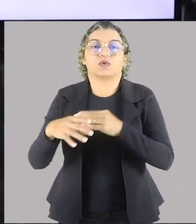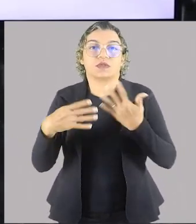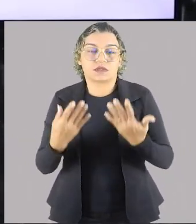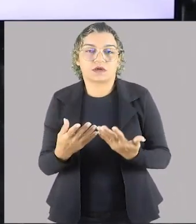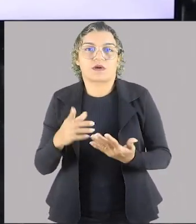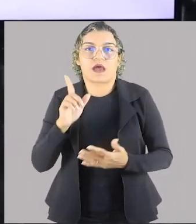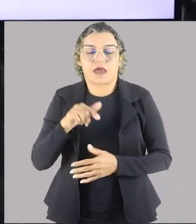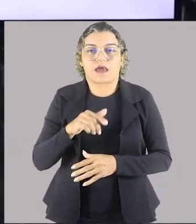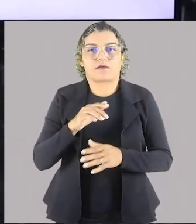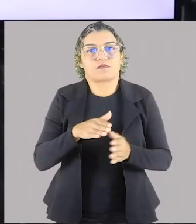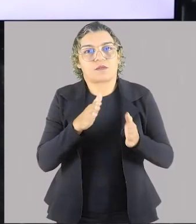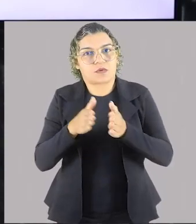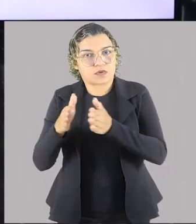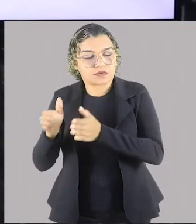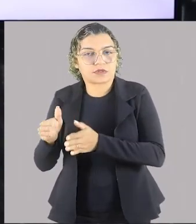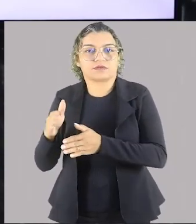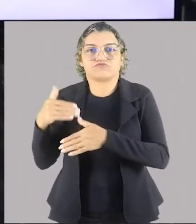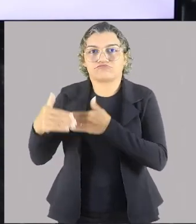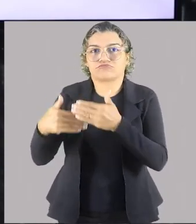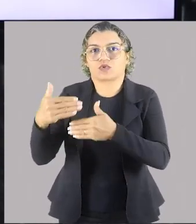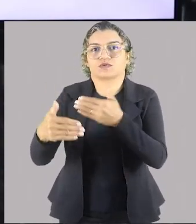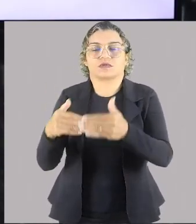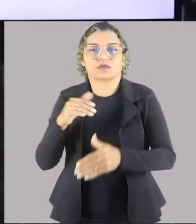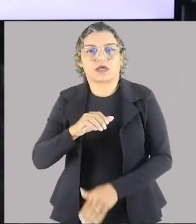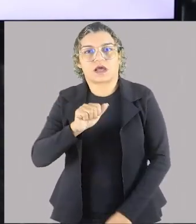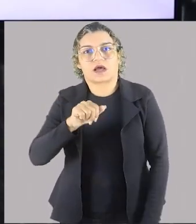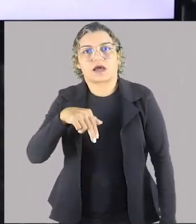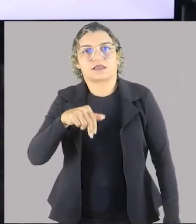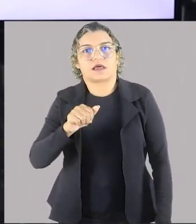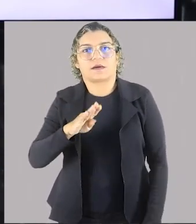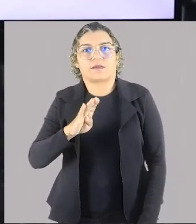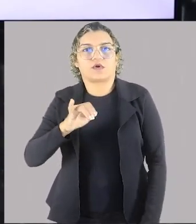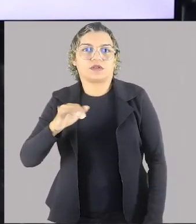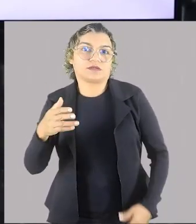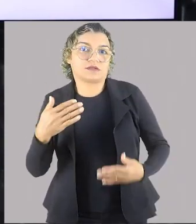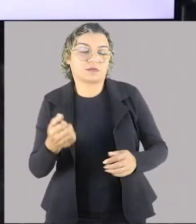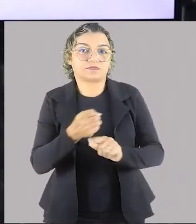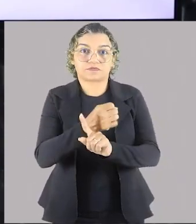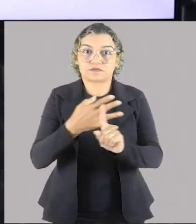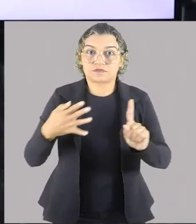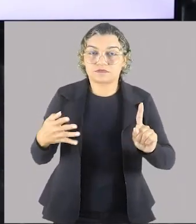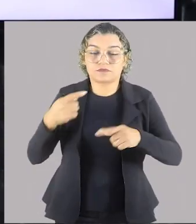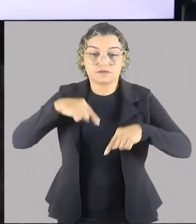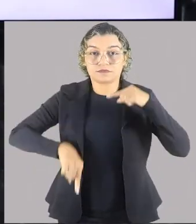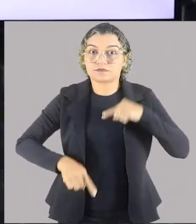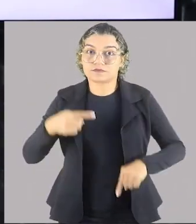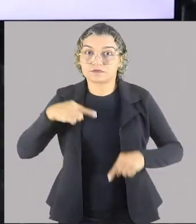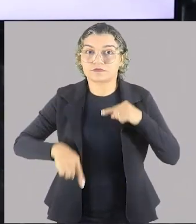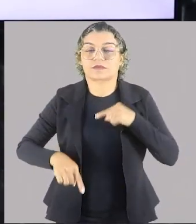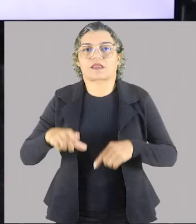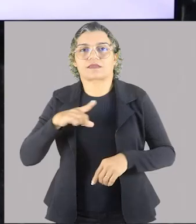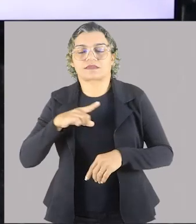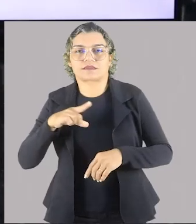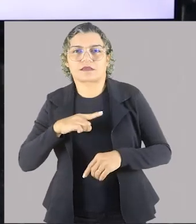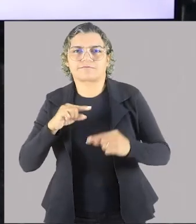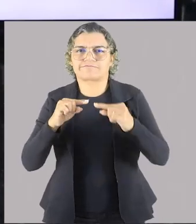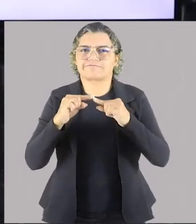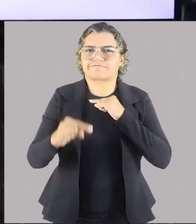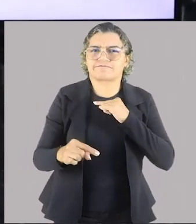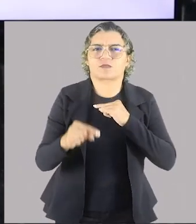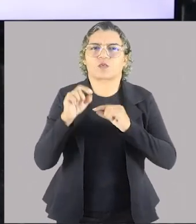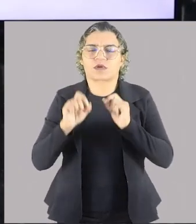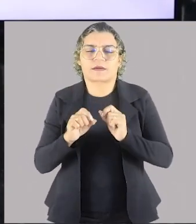de anabolismo, beleza? Então, a síndrome metabólica, ela tem uma disfunção